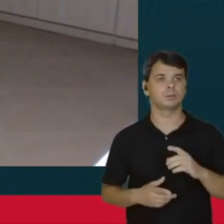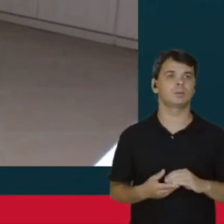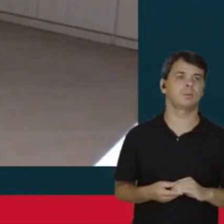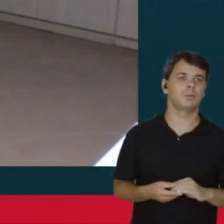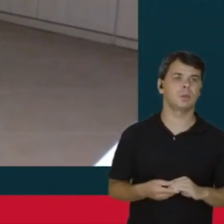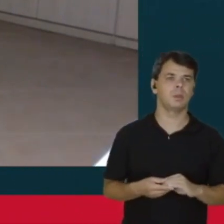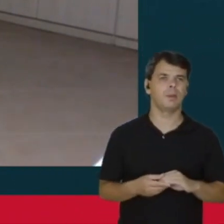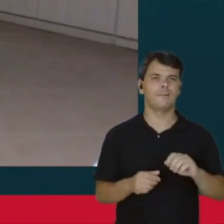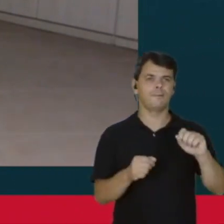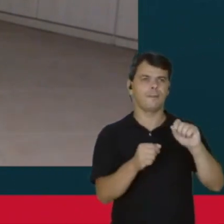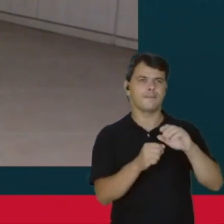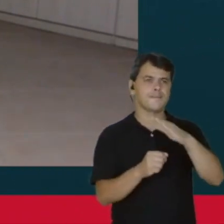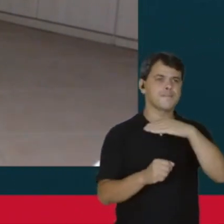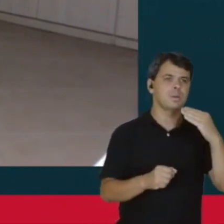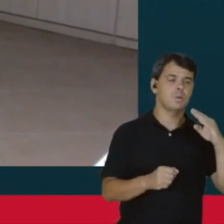consumado pelo menos